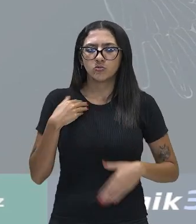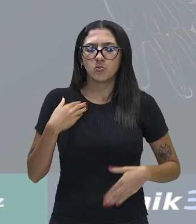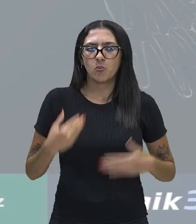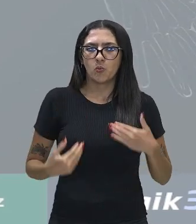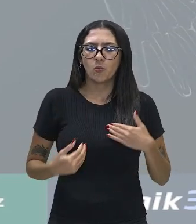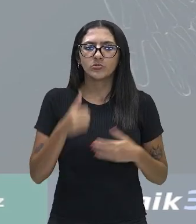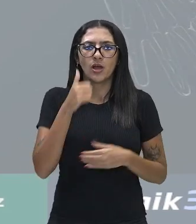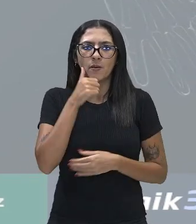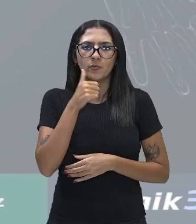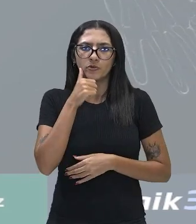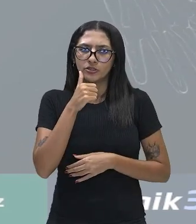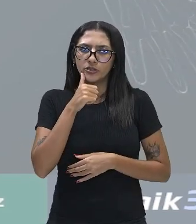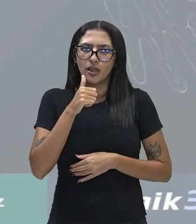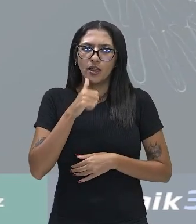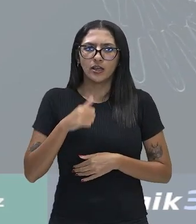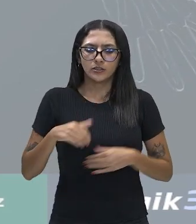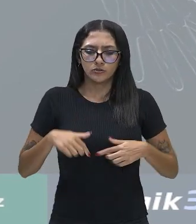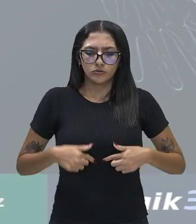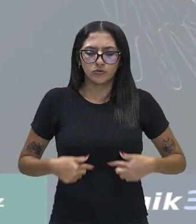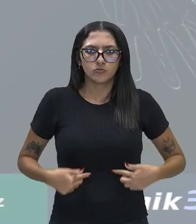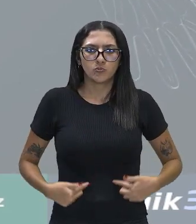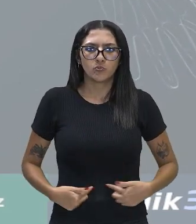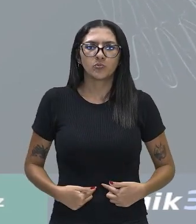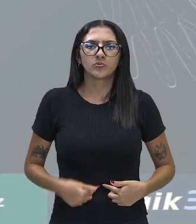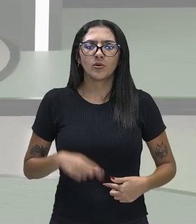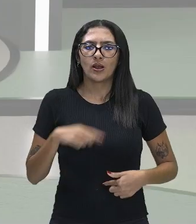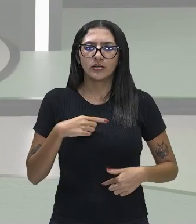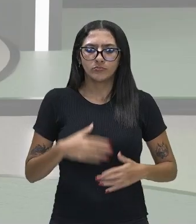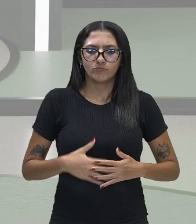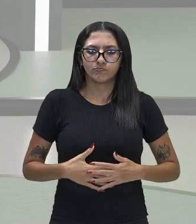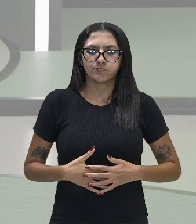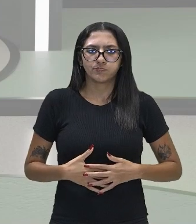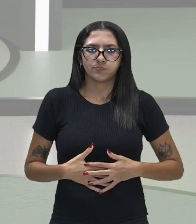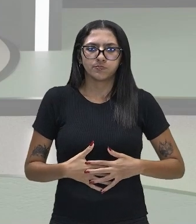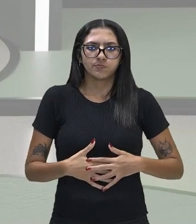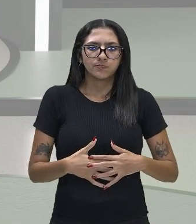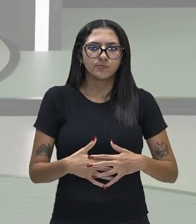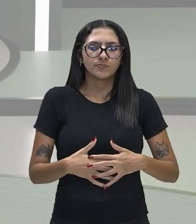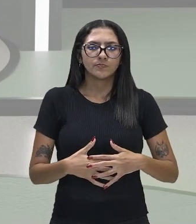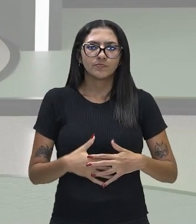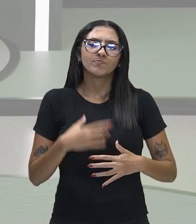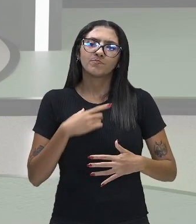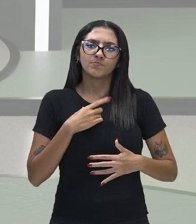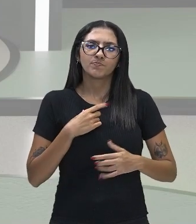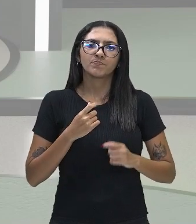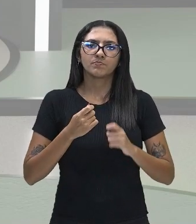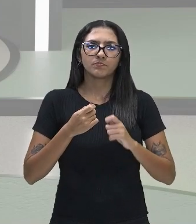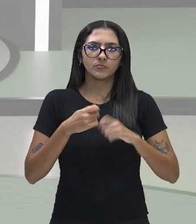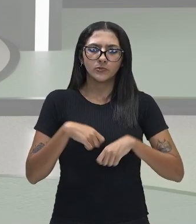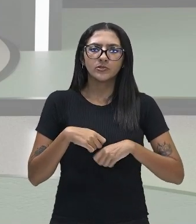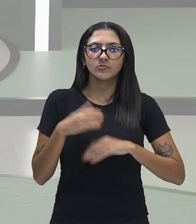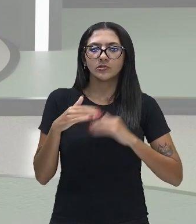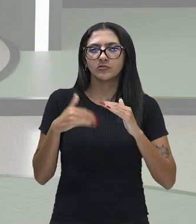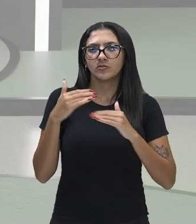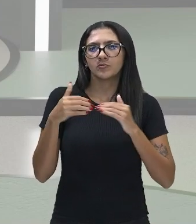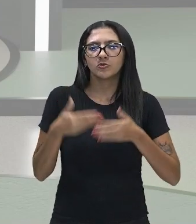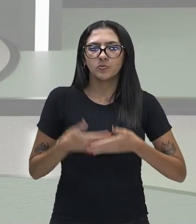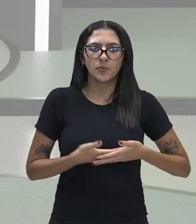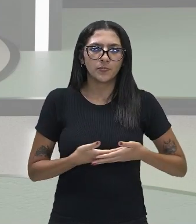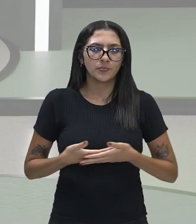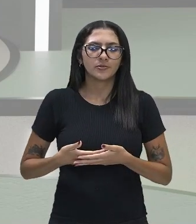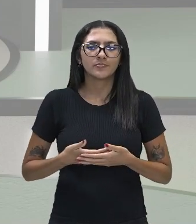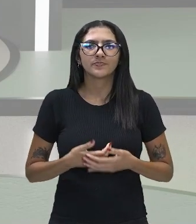dentro do nosso útero, que se dilata, né, para desenvolver essa criança.